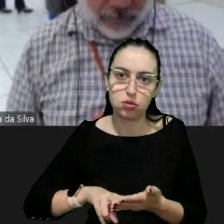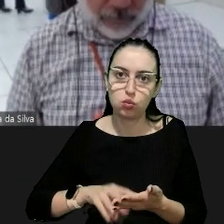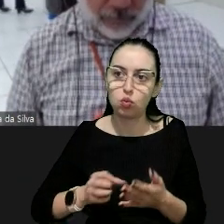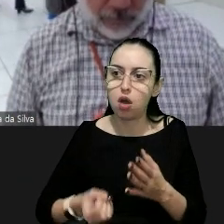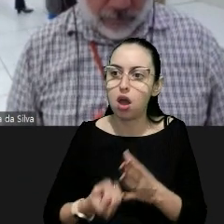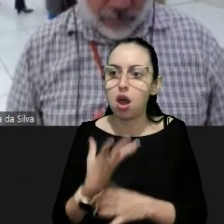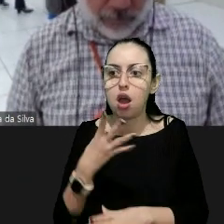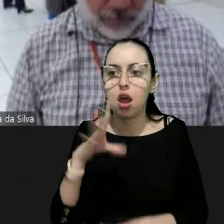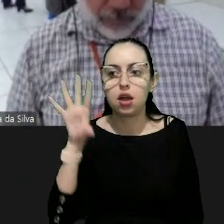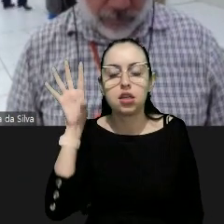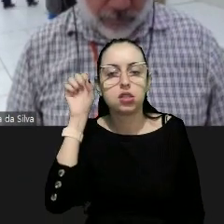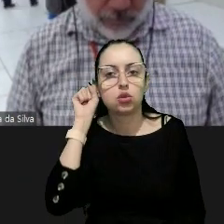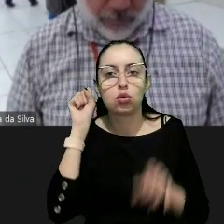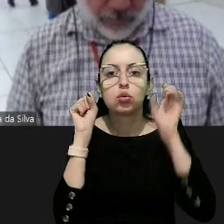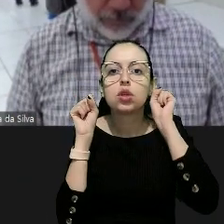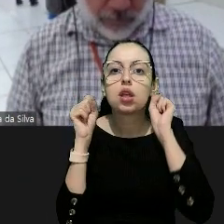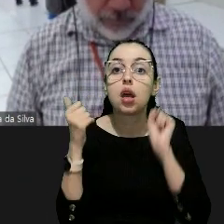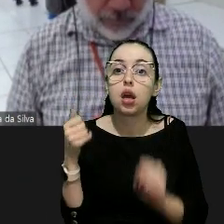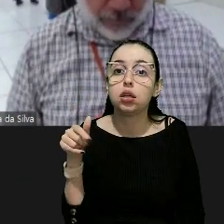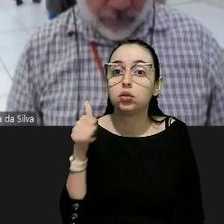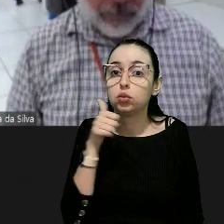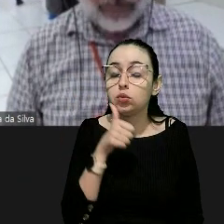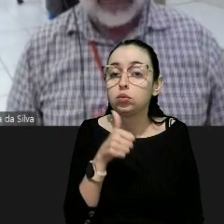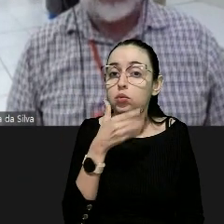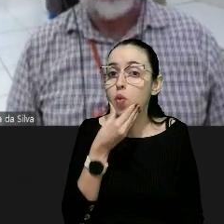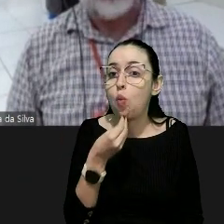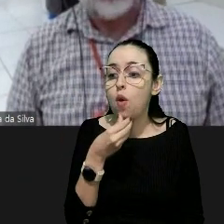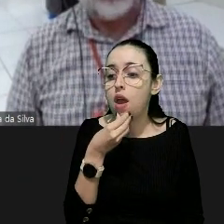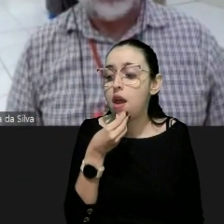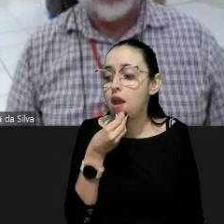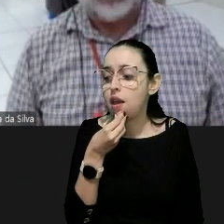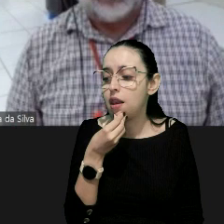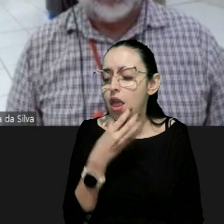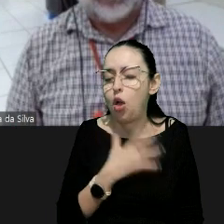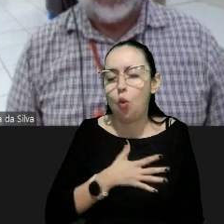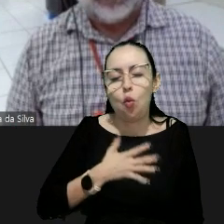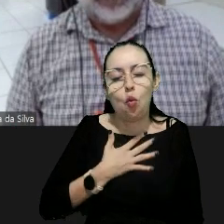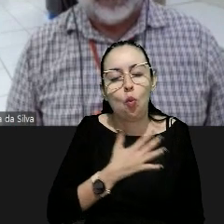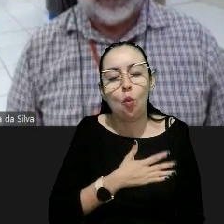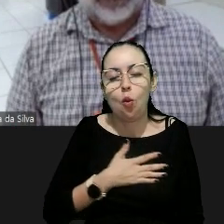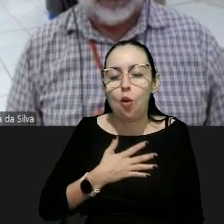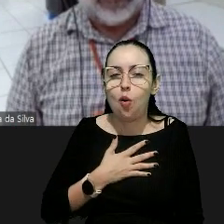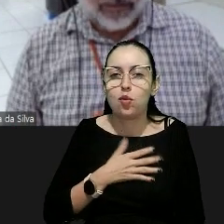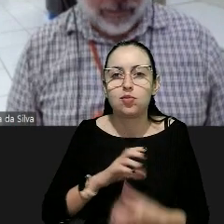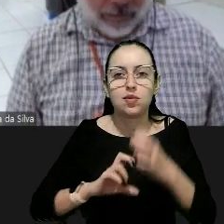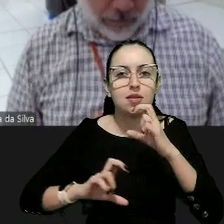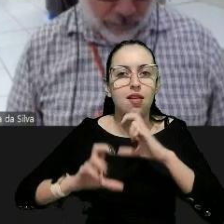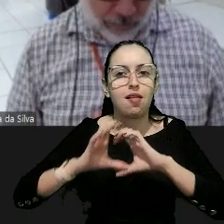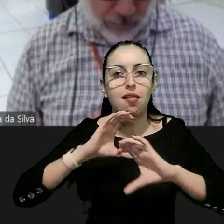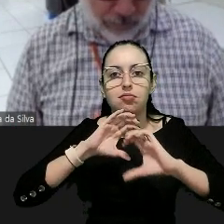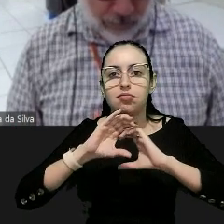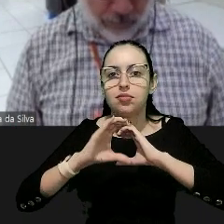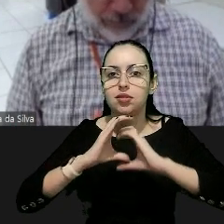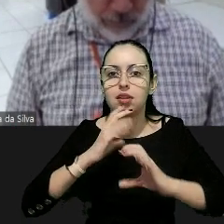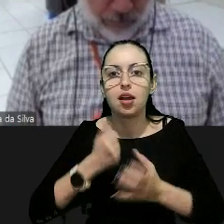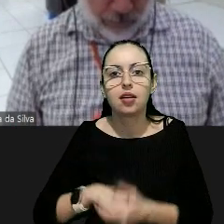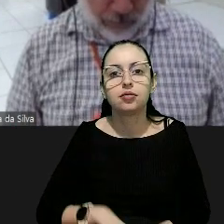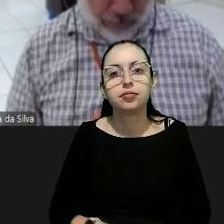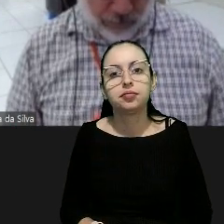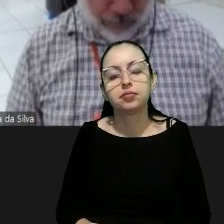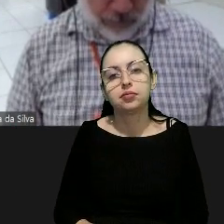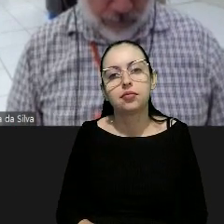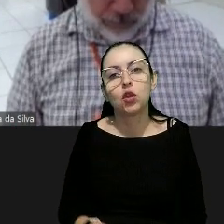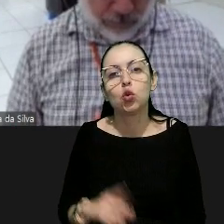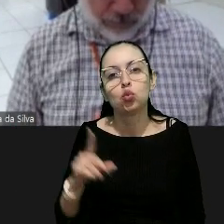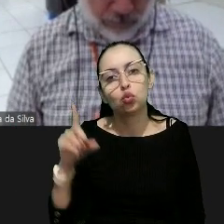ele os Lusíadas. E eu descobri, escutando ele, que ele adora cantar. Ele tem 98 anos e nunca